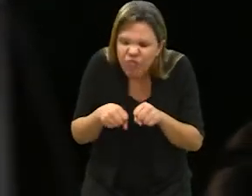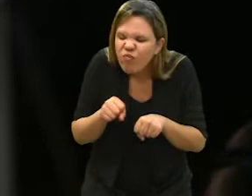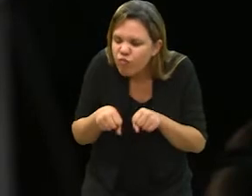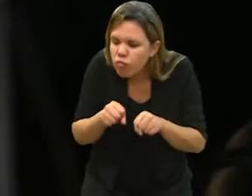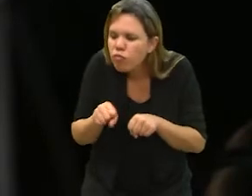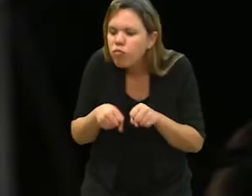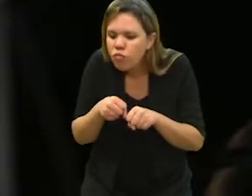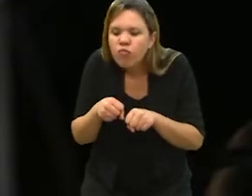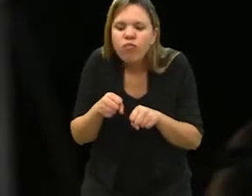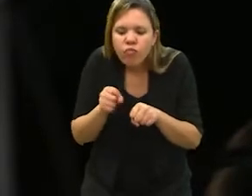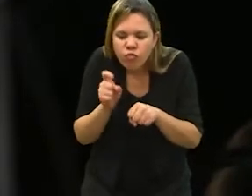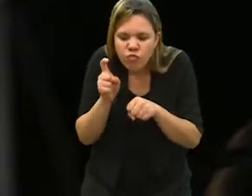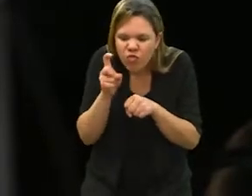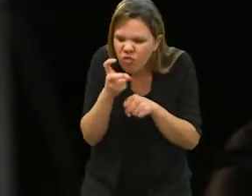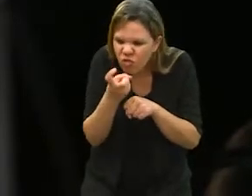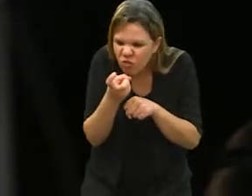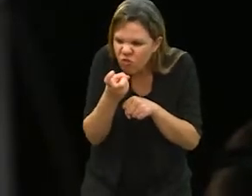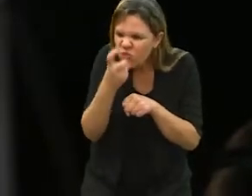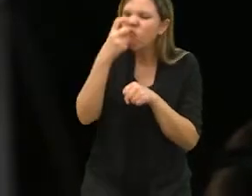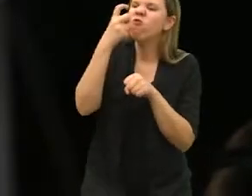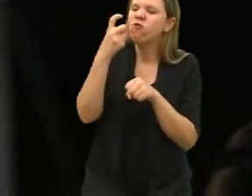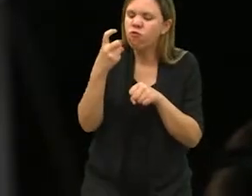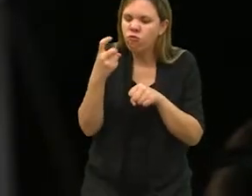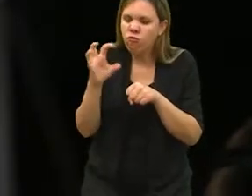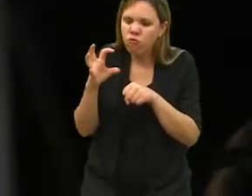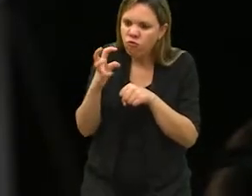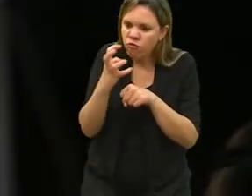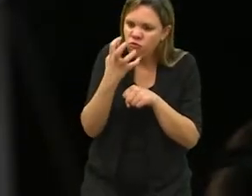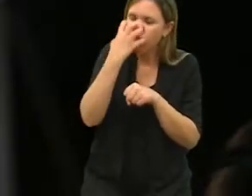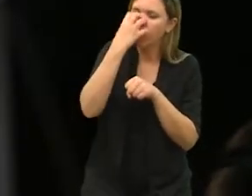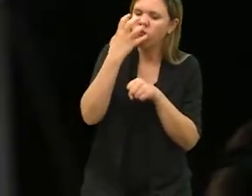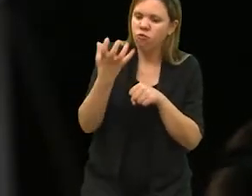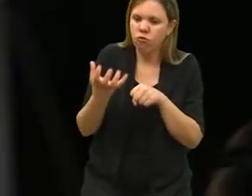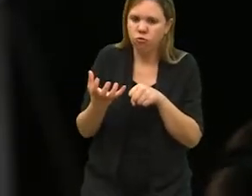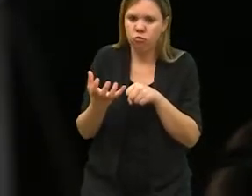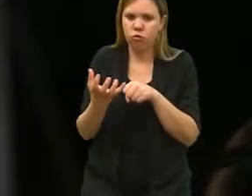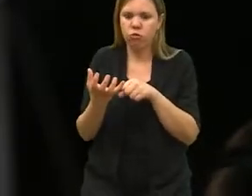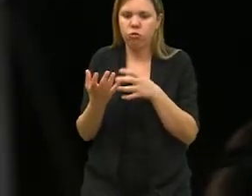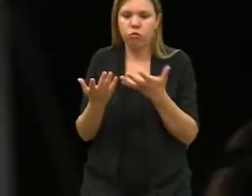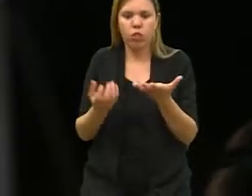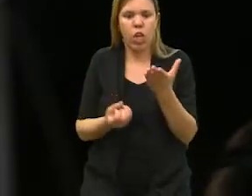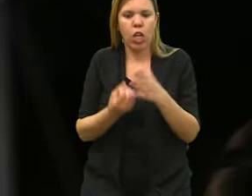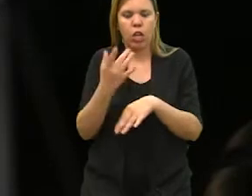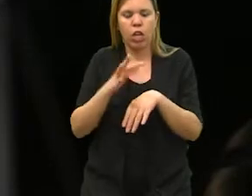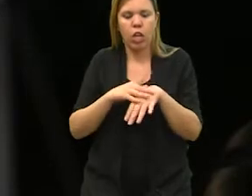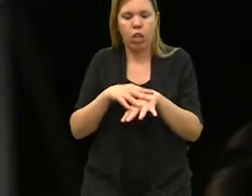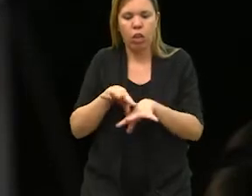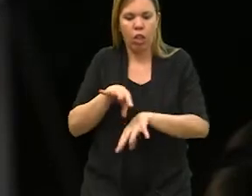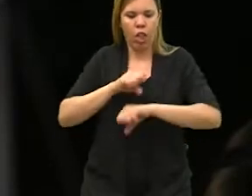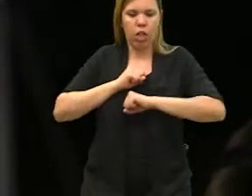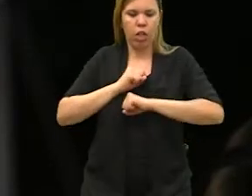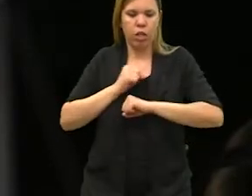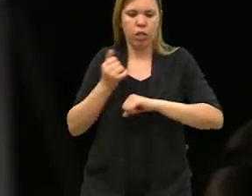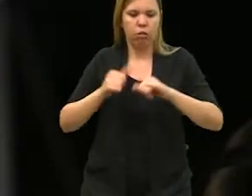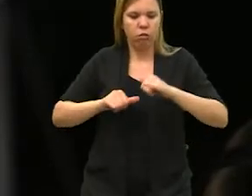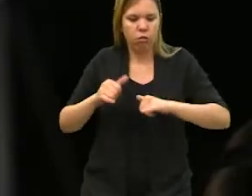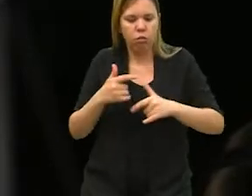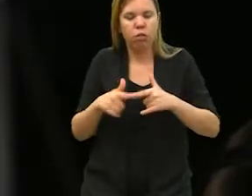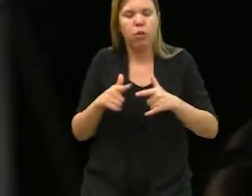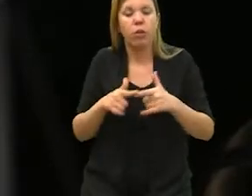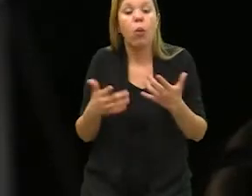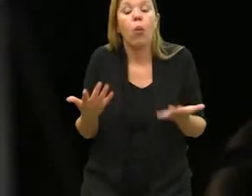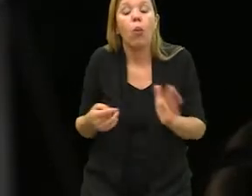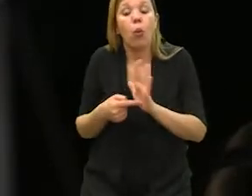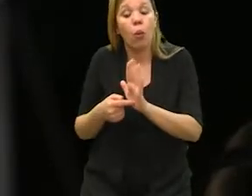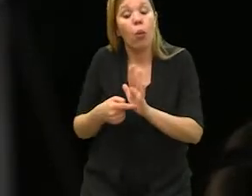ele vai cheirar, ele encosta o focinho muito perto e o animal acaba, então, ferindo ele. e transmitindo alguma toxina para ele.